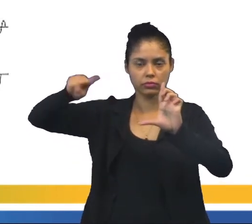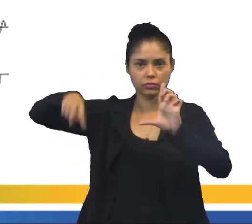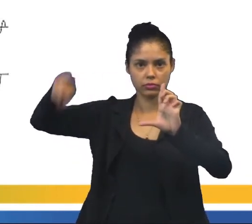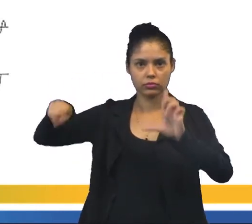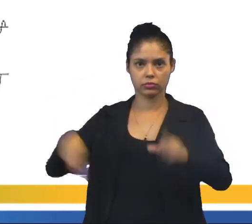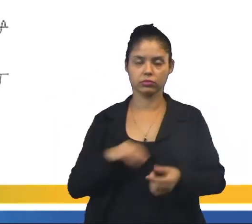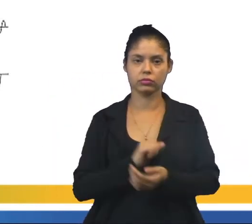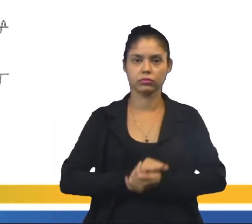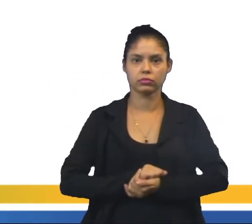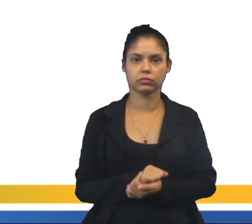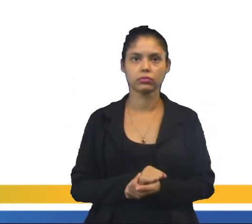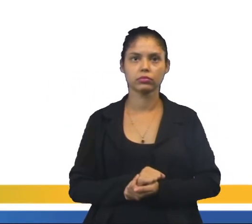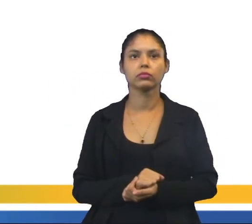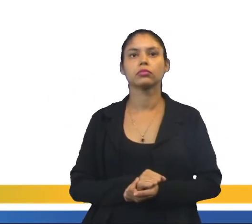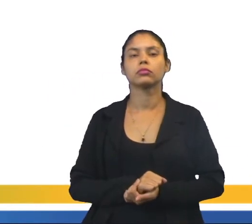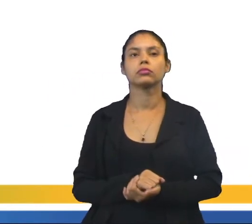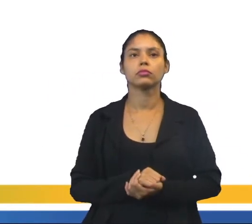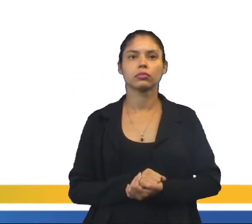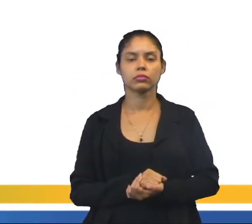né?